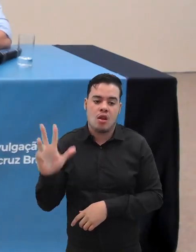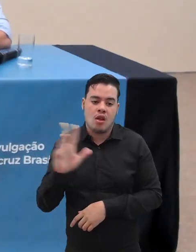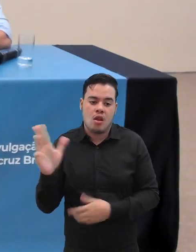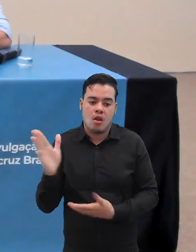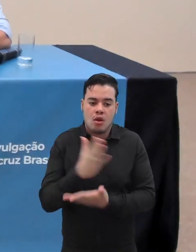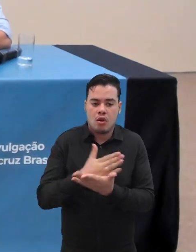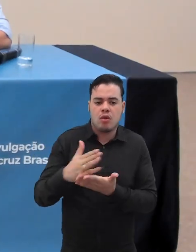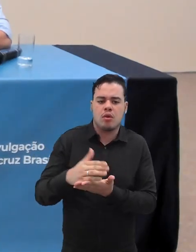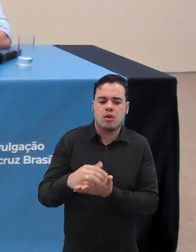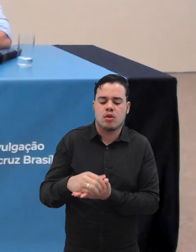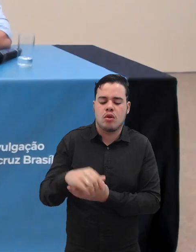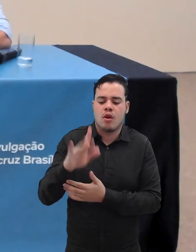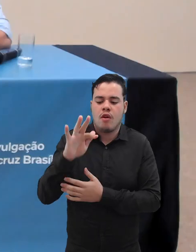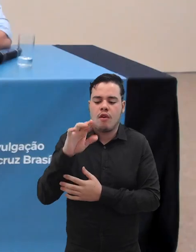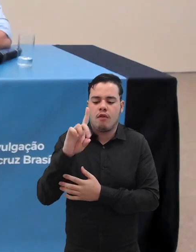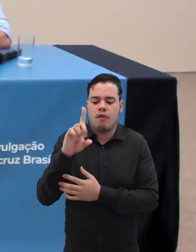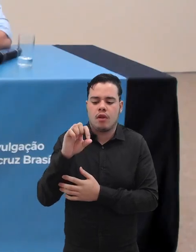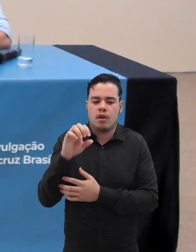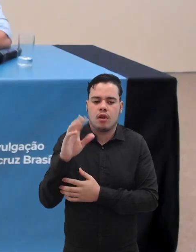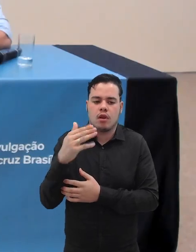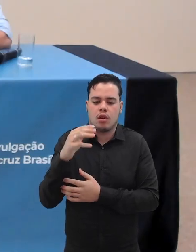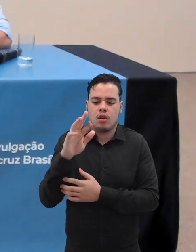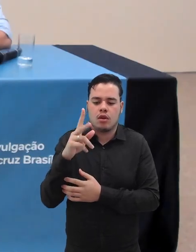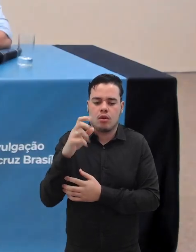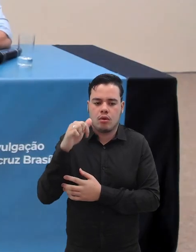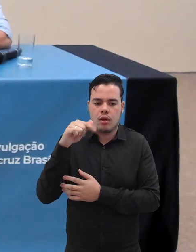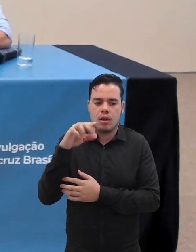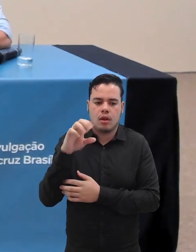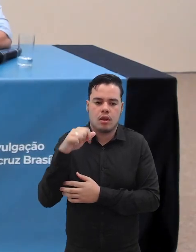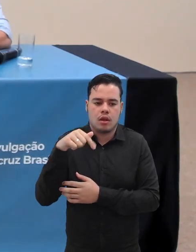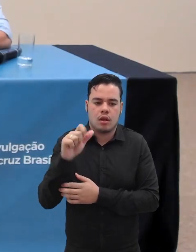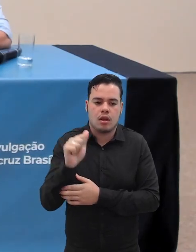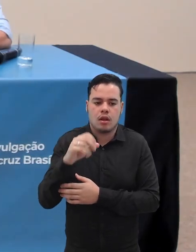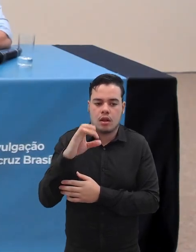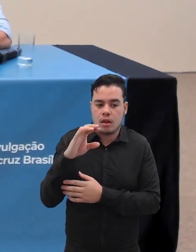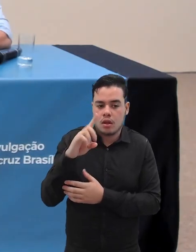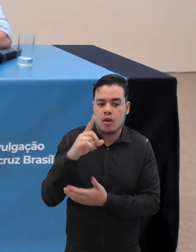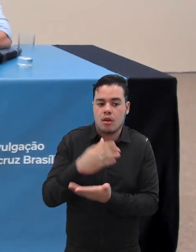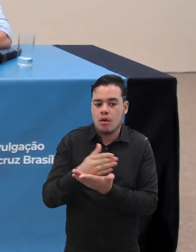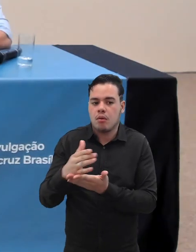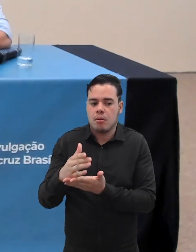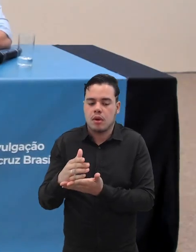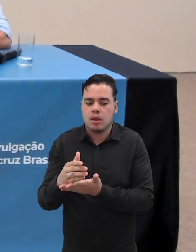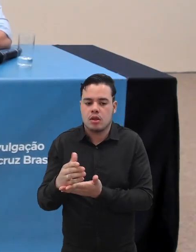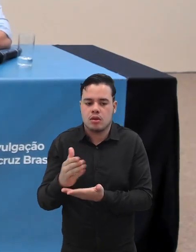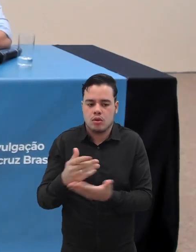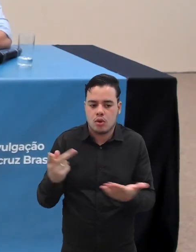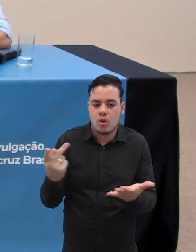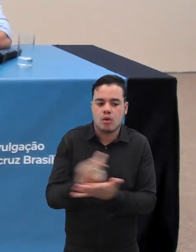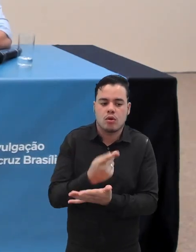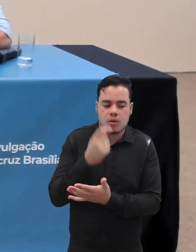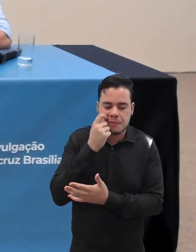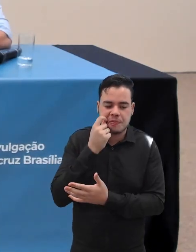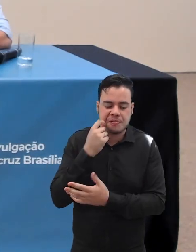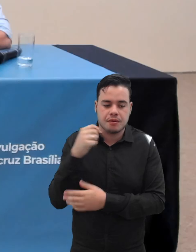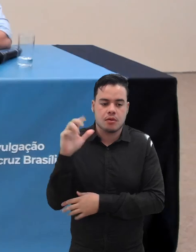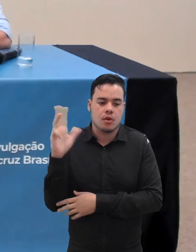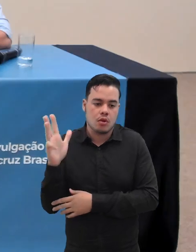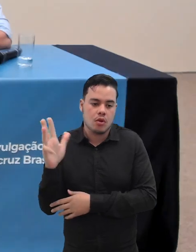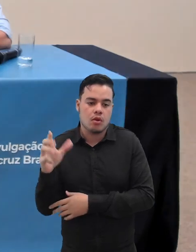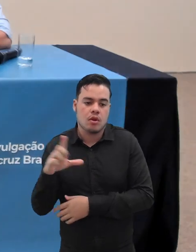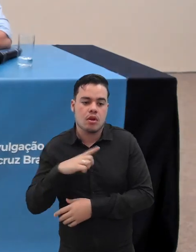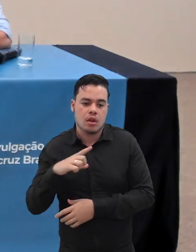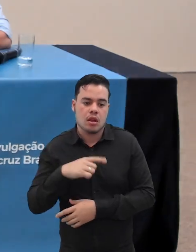governo Fernando Henrique Cardoso, mas foi criado e empenhado no governo Lula, mas, na verdade, nós temos problema